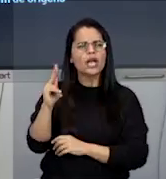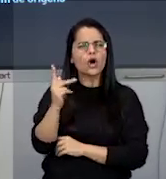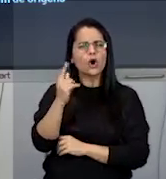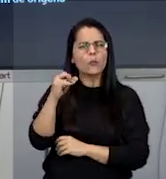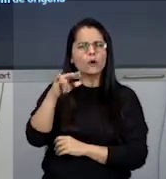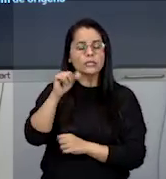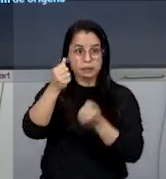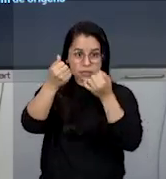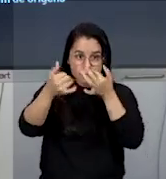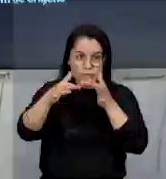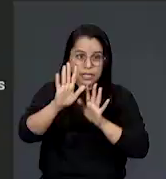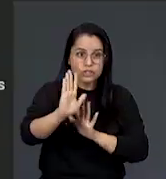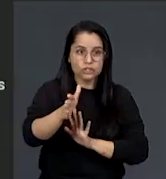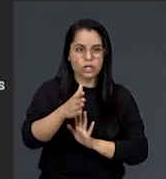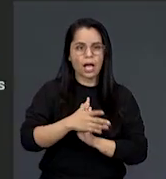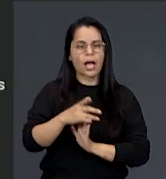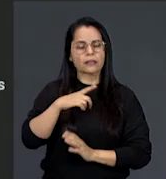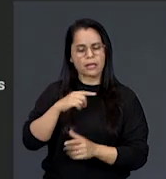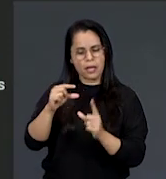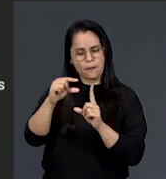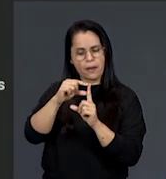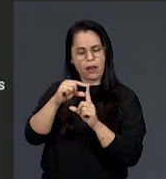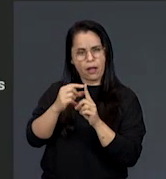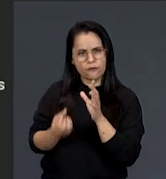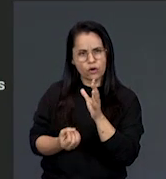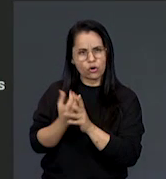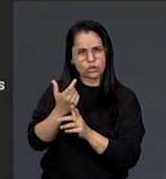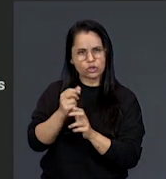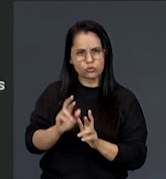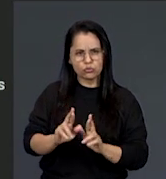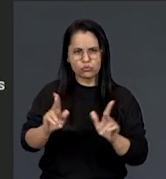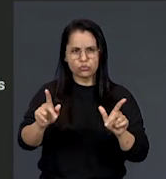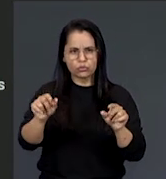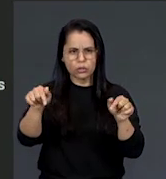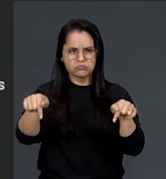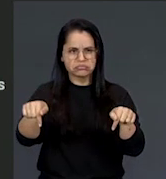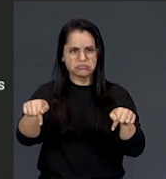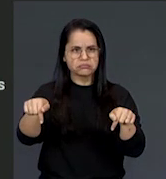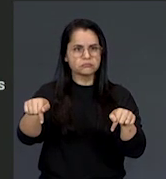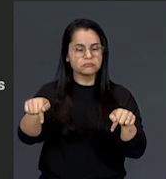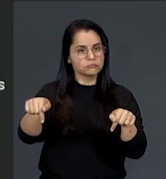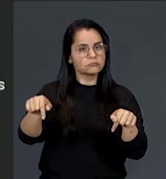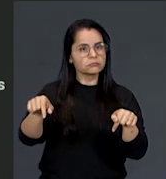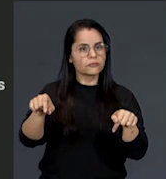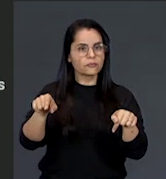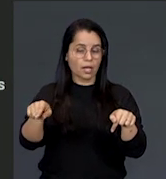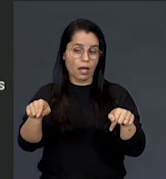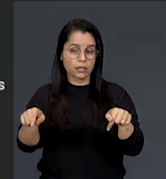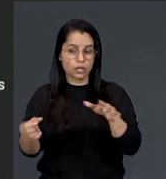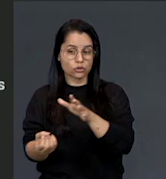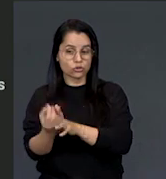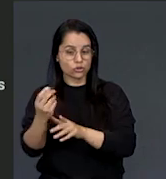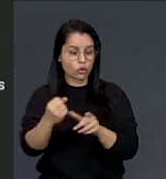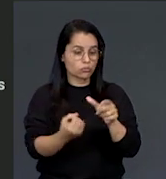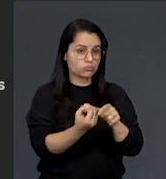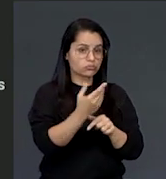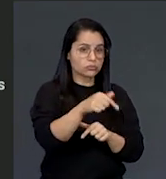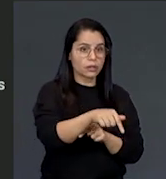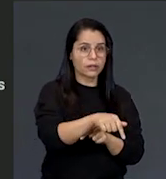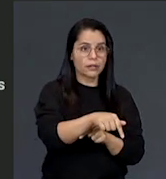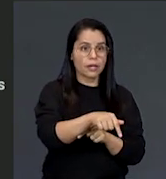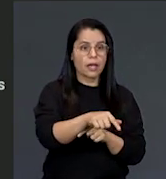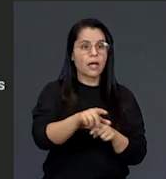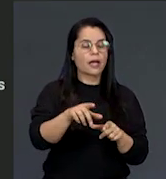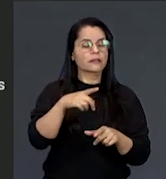Eu já expliquei. Quando a palavra tem origem distinta daquela que tem a mesma estrutura